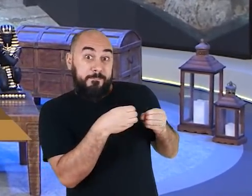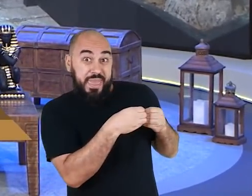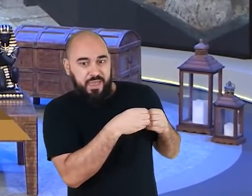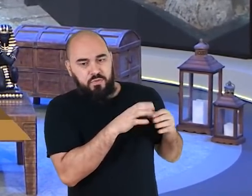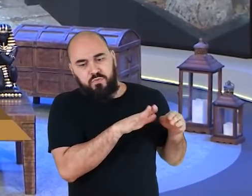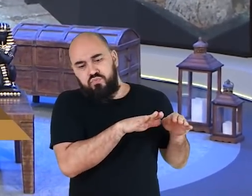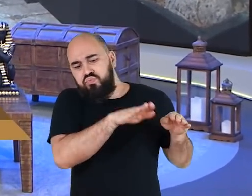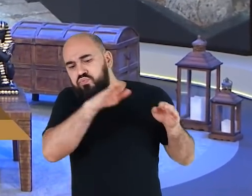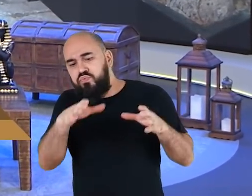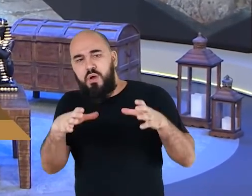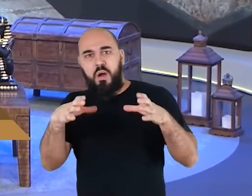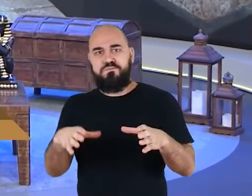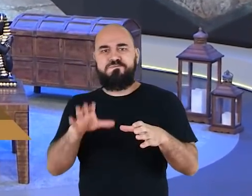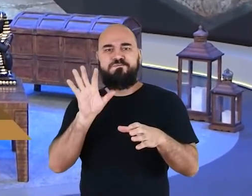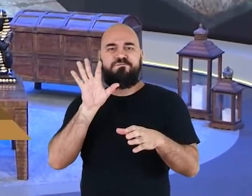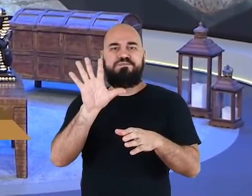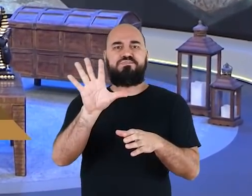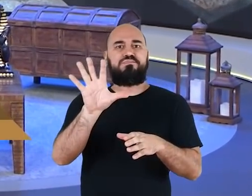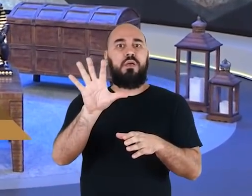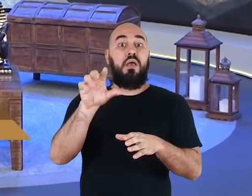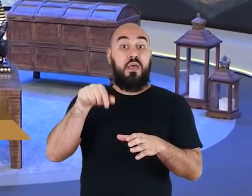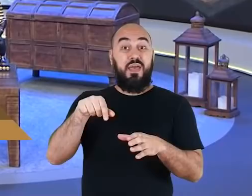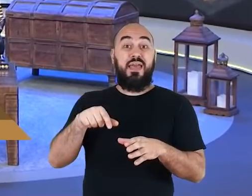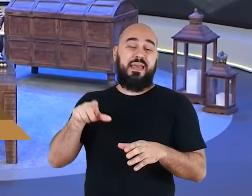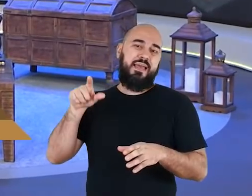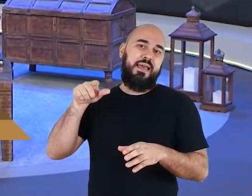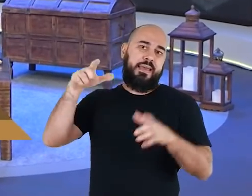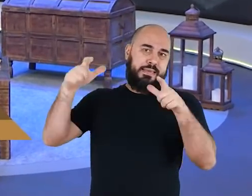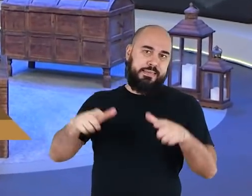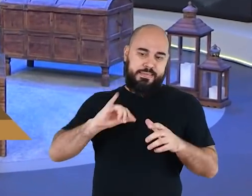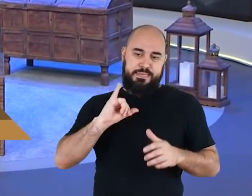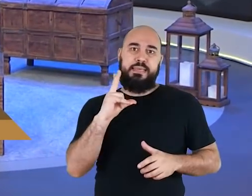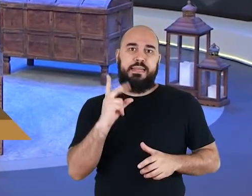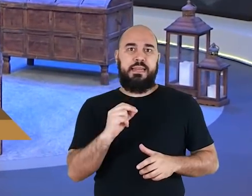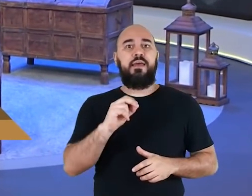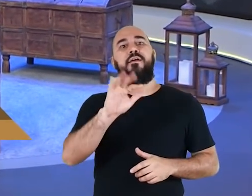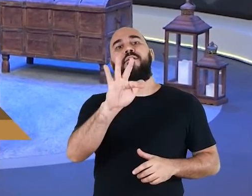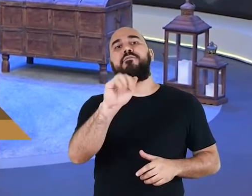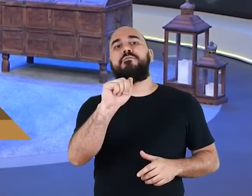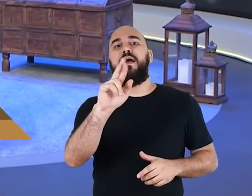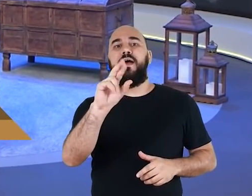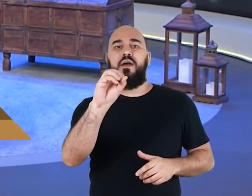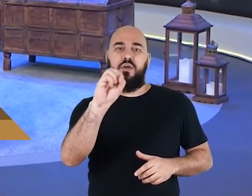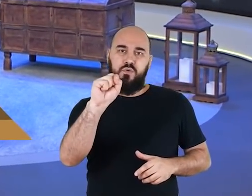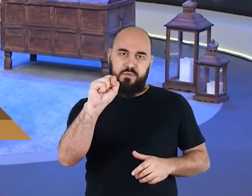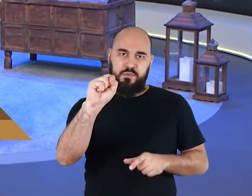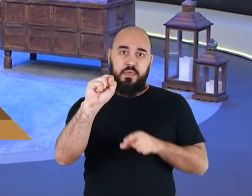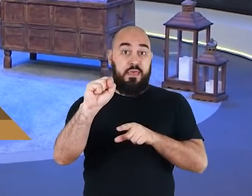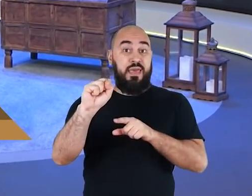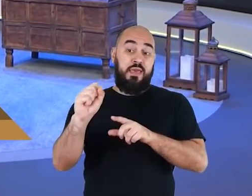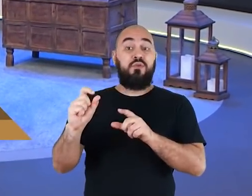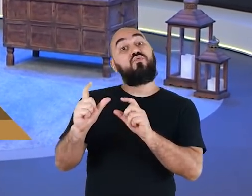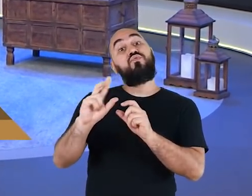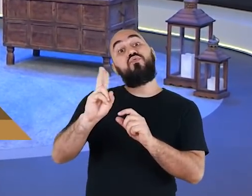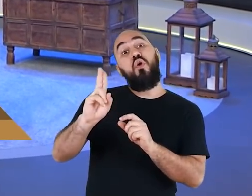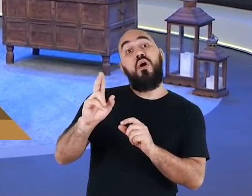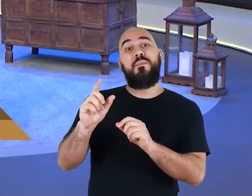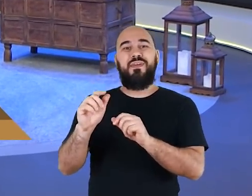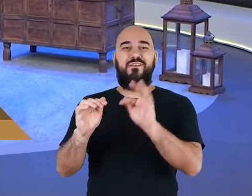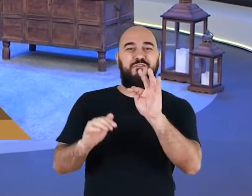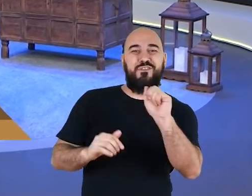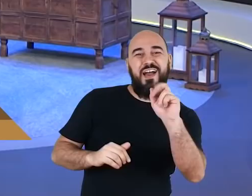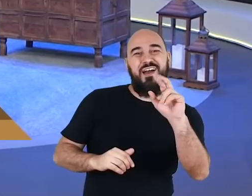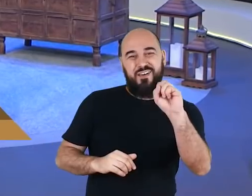Aliás, pelo fato da ilha chamar Faros, é que veio o apelido Farol, Farol de Alexandria. Tirando